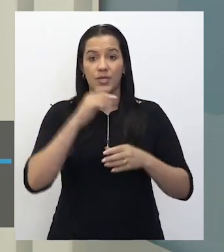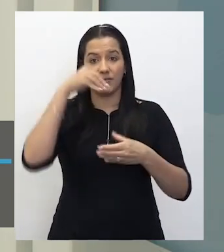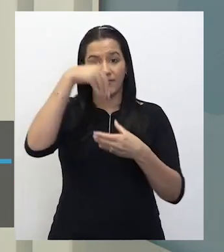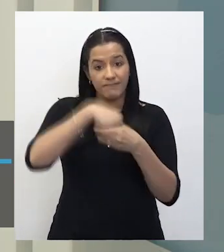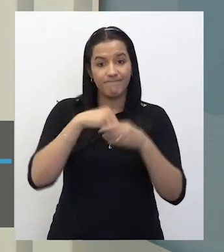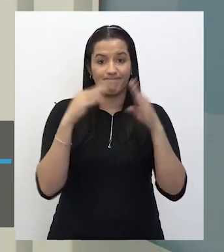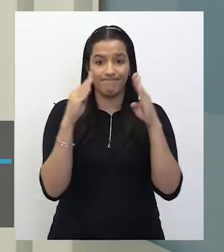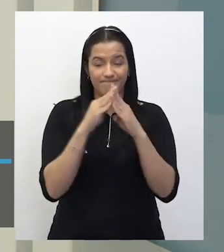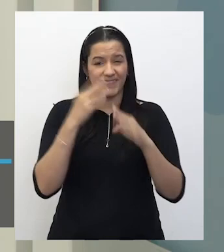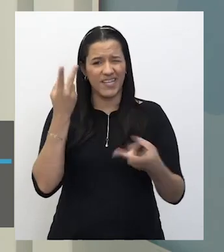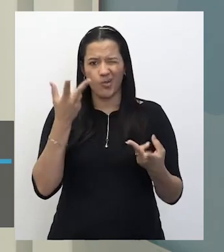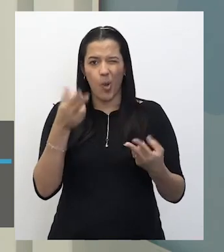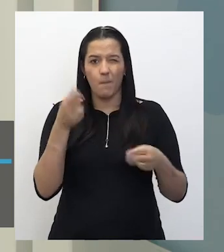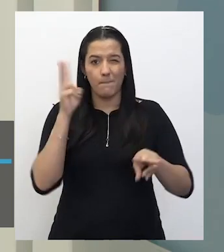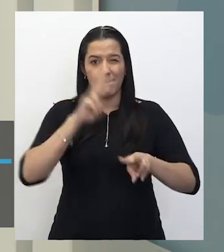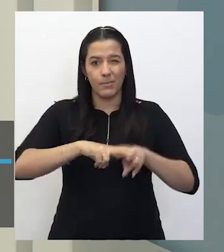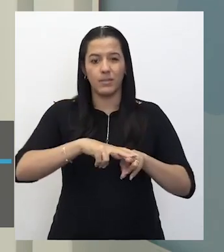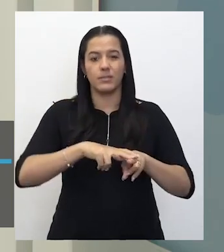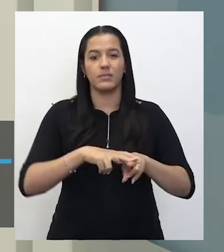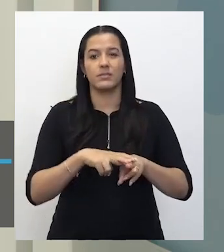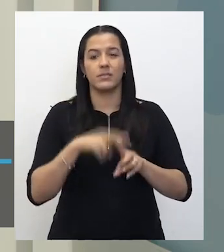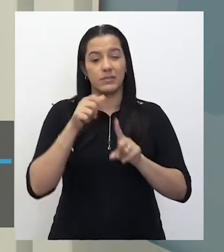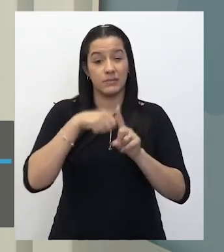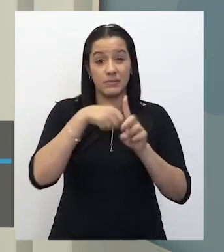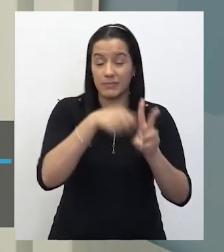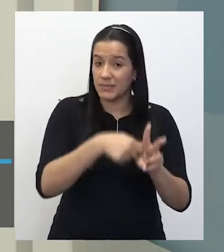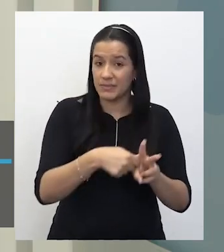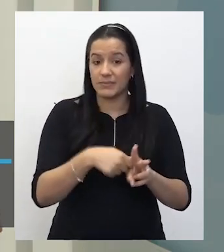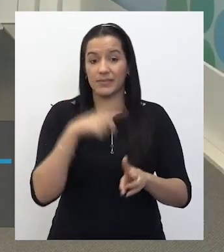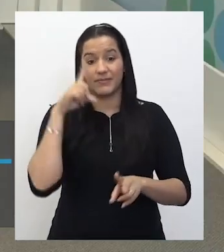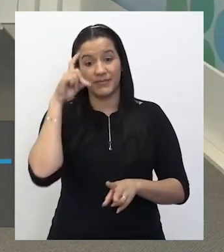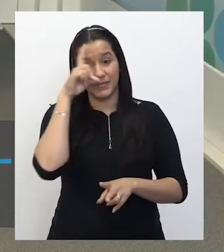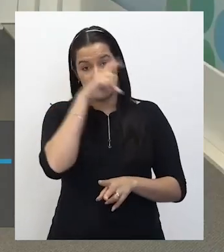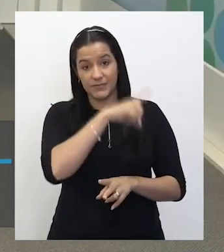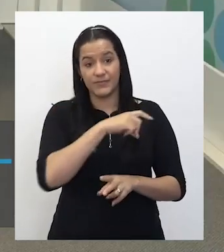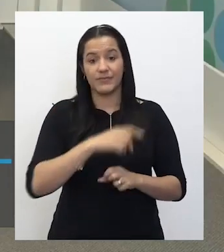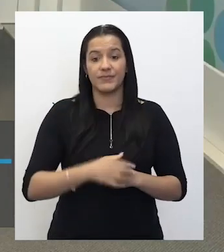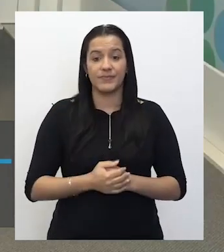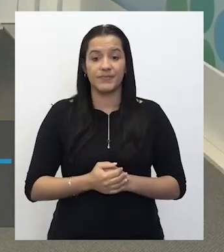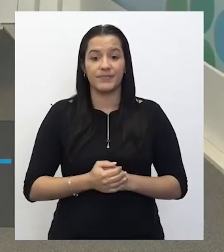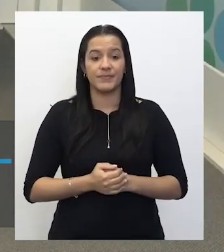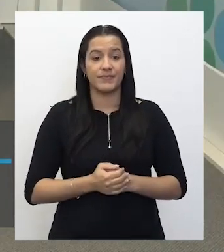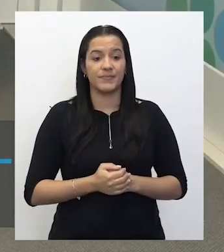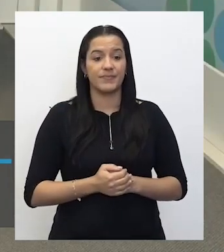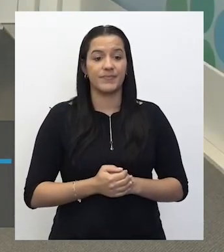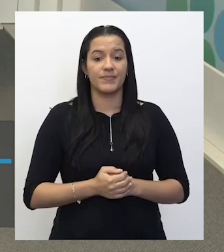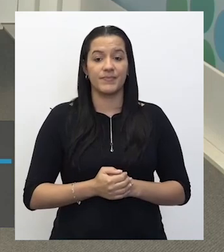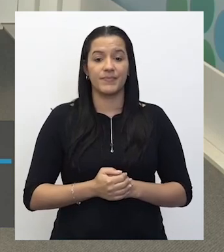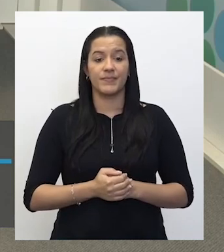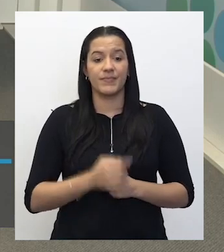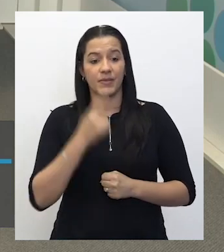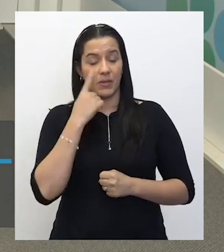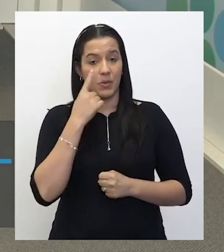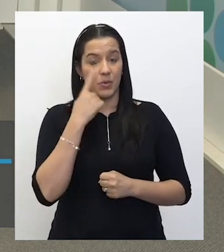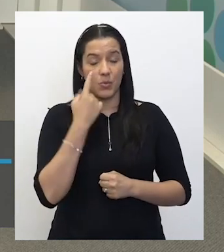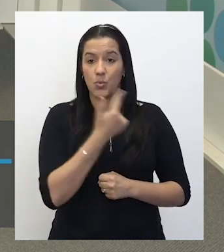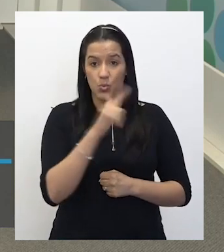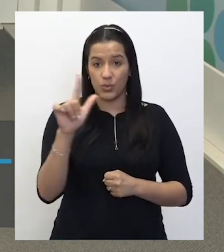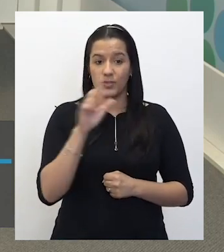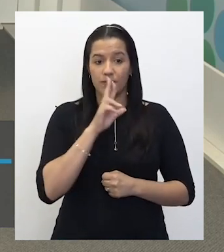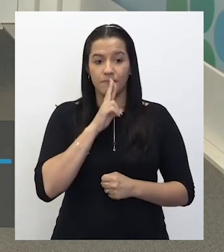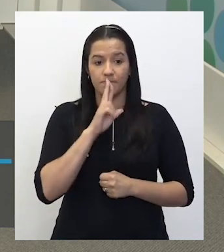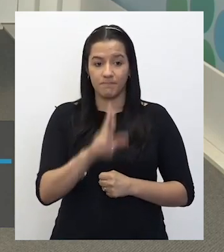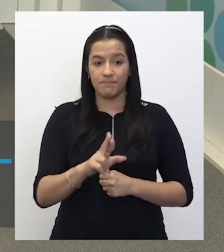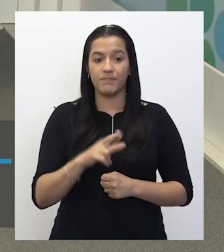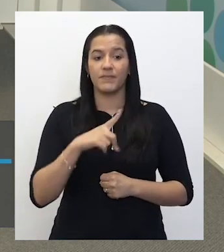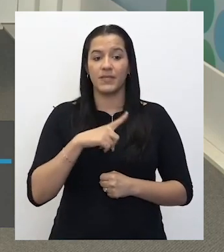casa, preso, né? Os primeiros meses foram terríveis. Olha a resposta da Stephanie aqui, amiga. Olha que importante que ela teve que passar por uma